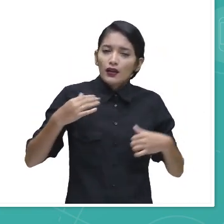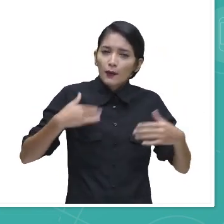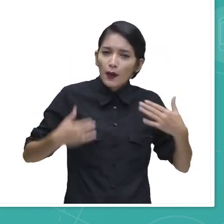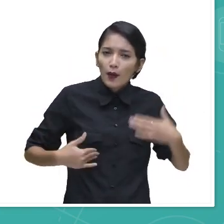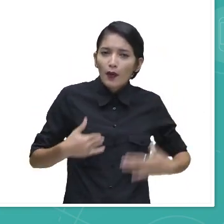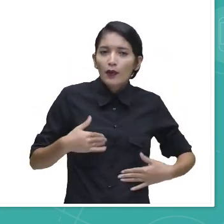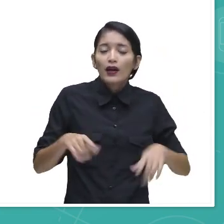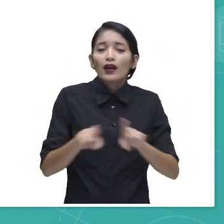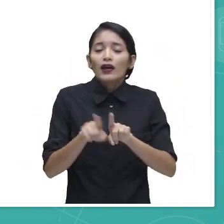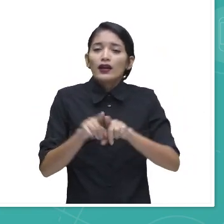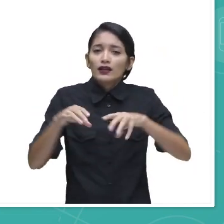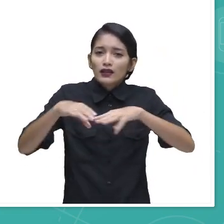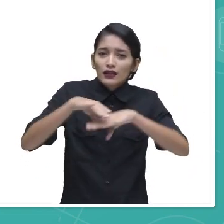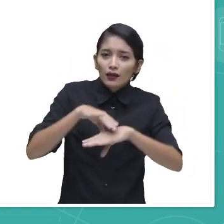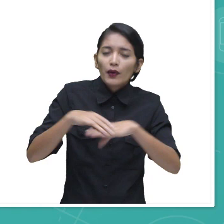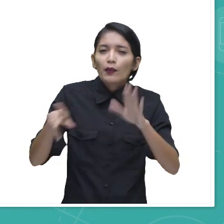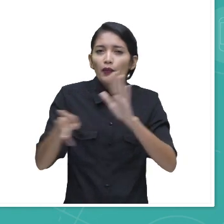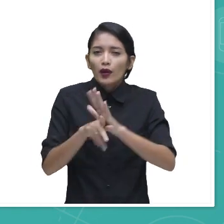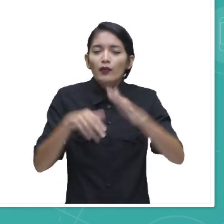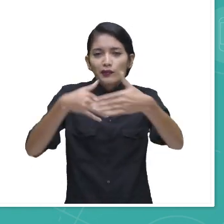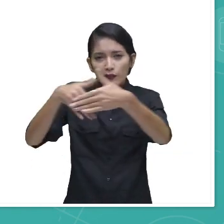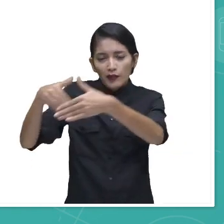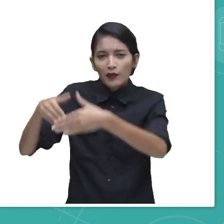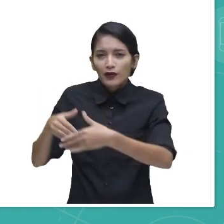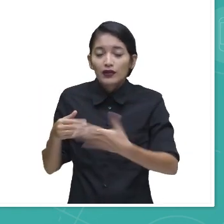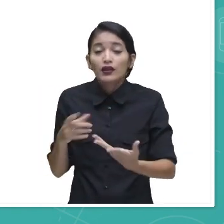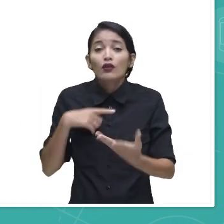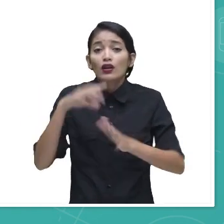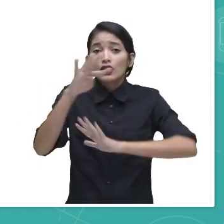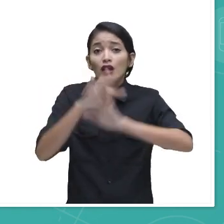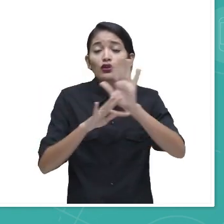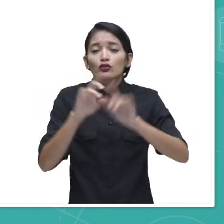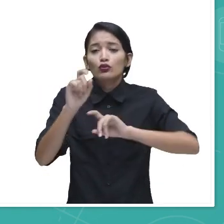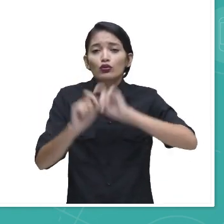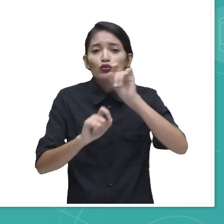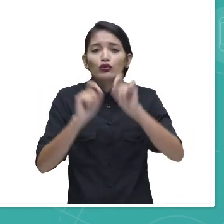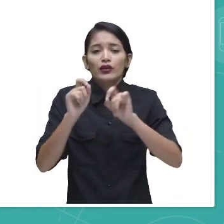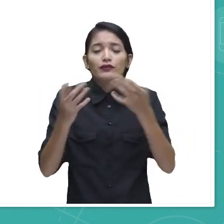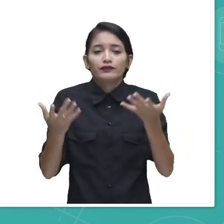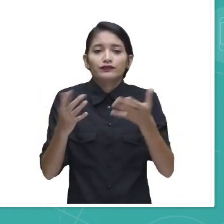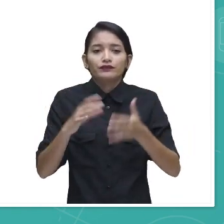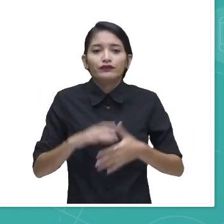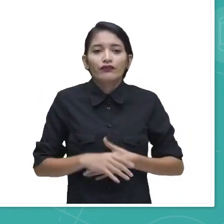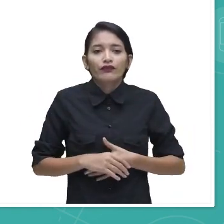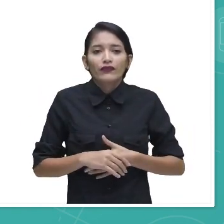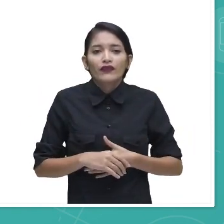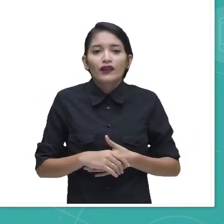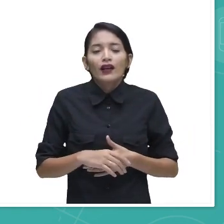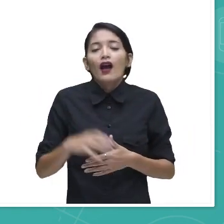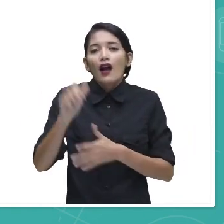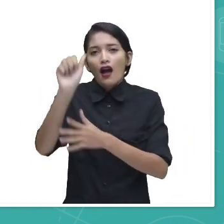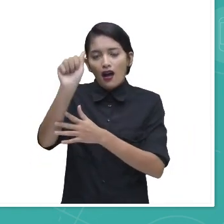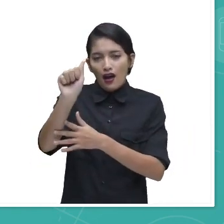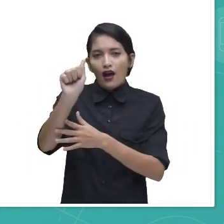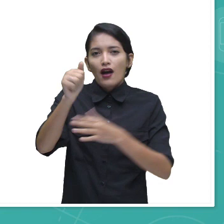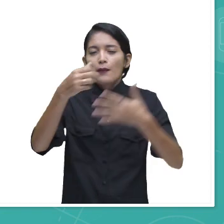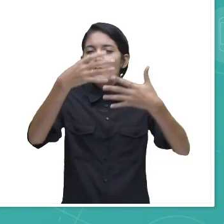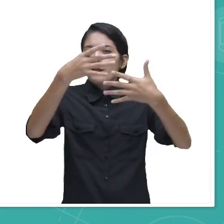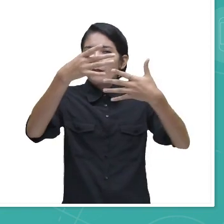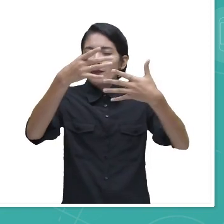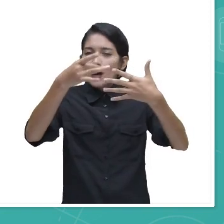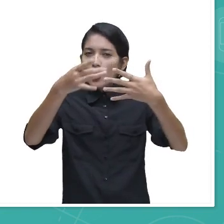goleiro. Então, nesse texto tem-se o quê? Texto descritivo. Por